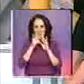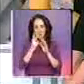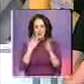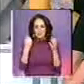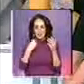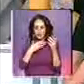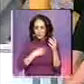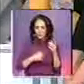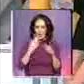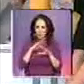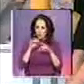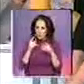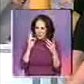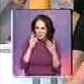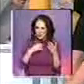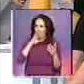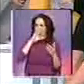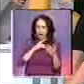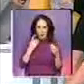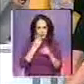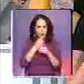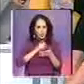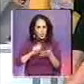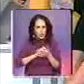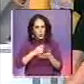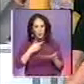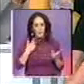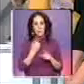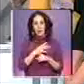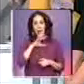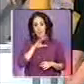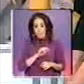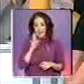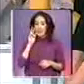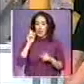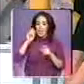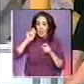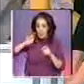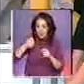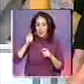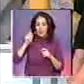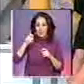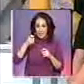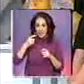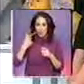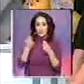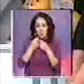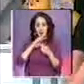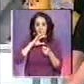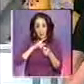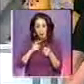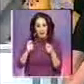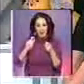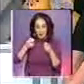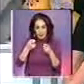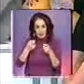TV e admirarmos-nos muito com isso. Mas eu falo porque a mãe liga sempre a televisão para nos ver. Então ele fica ali ao pé da mãe quando está lá nas